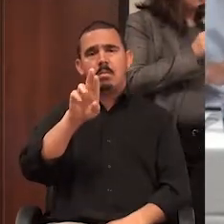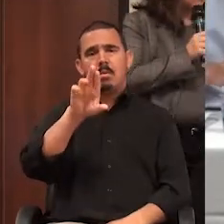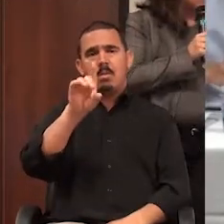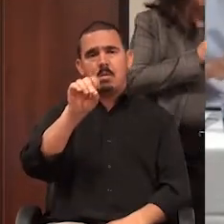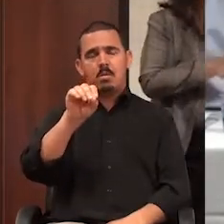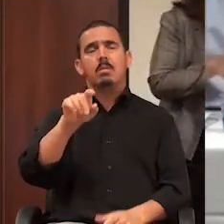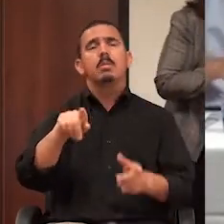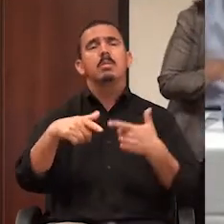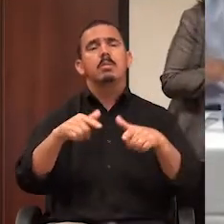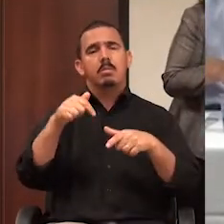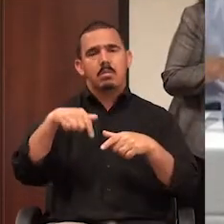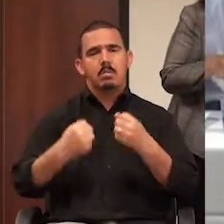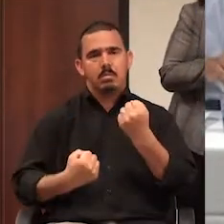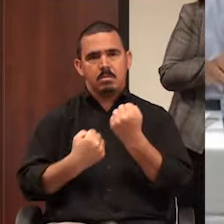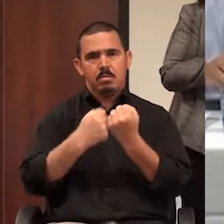e atua